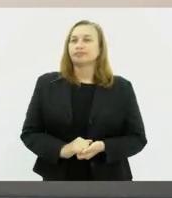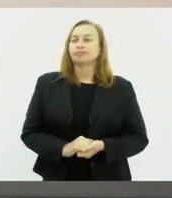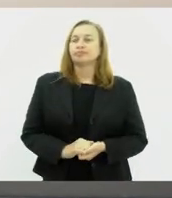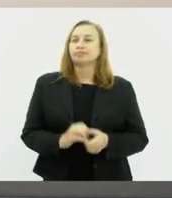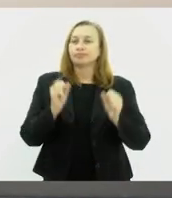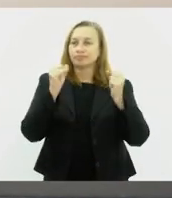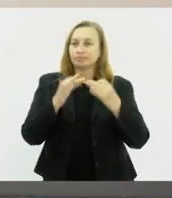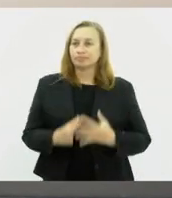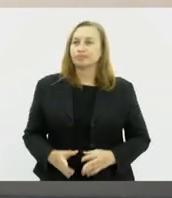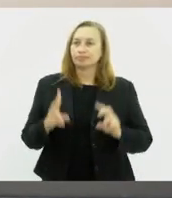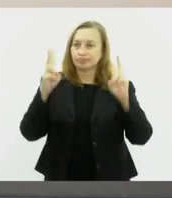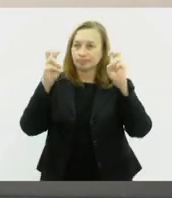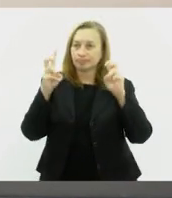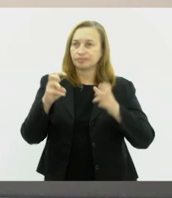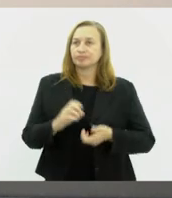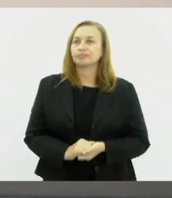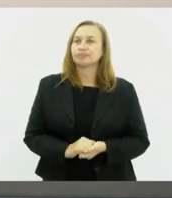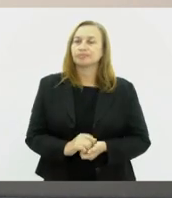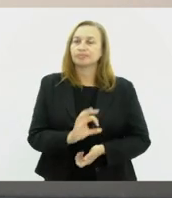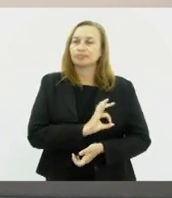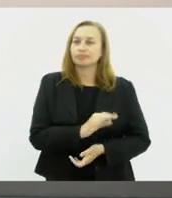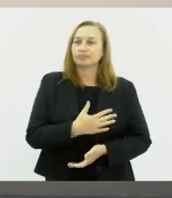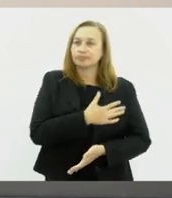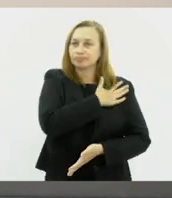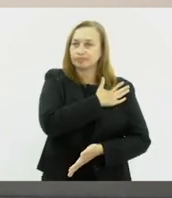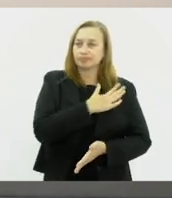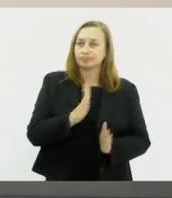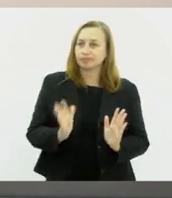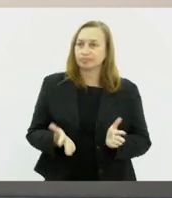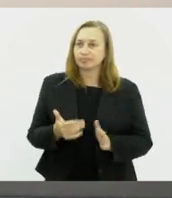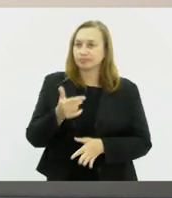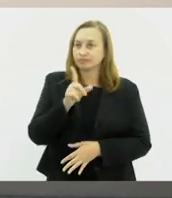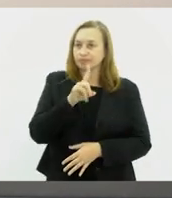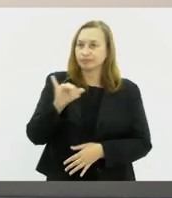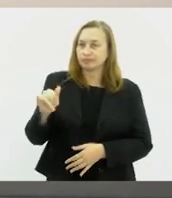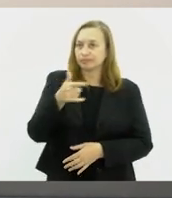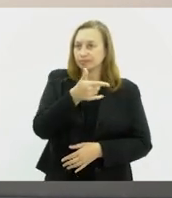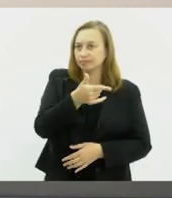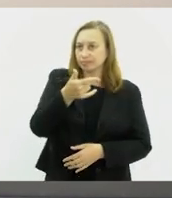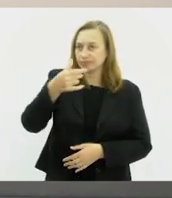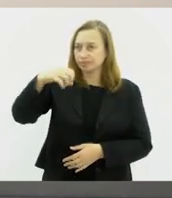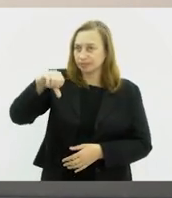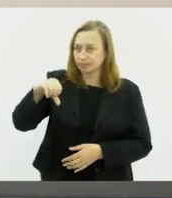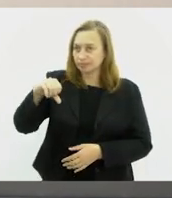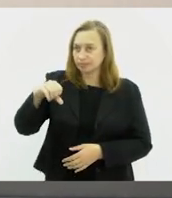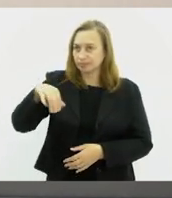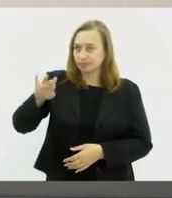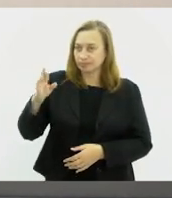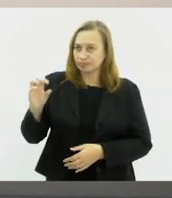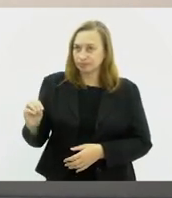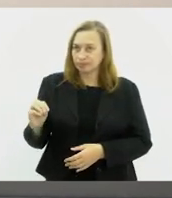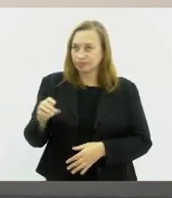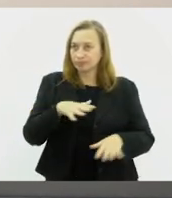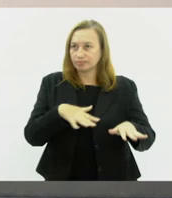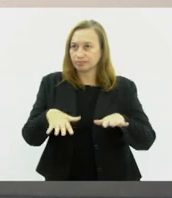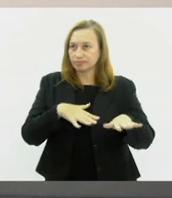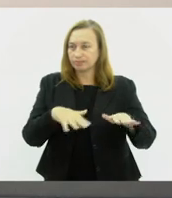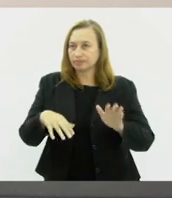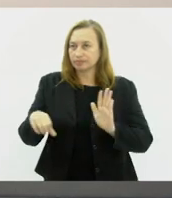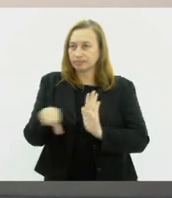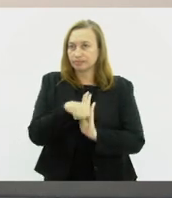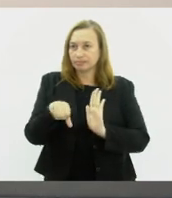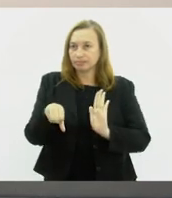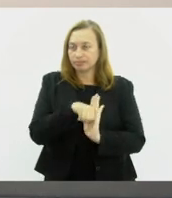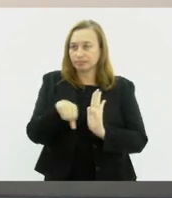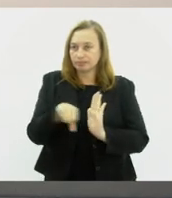tá eh a polícia militar agora no seu dia 19 de maio né apoia com policiamento a marcha da maconha que vai acontecer